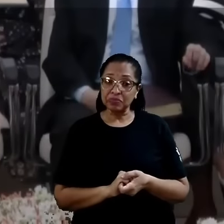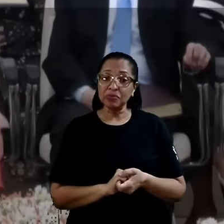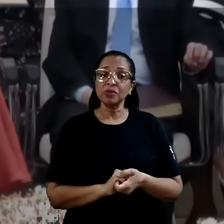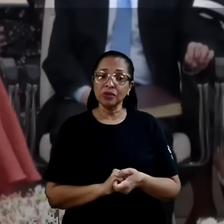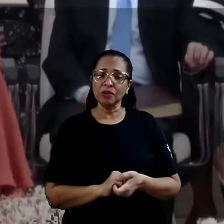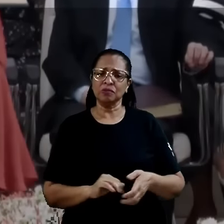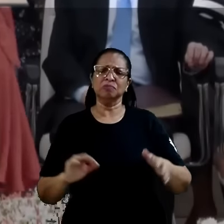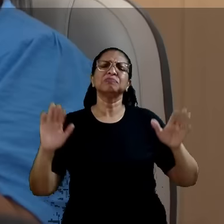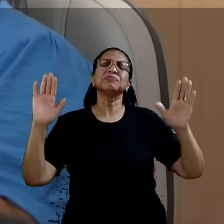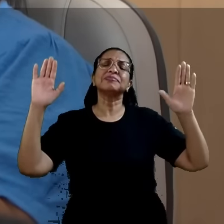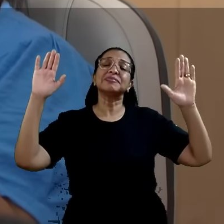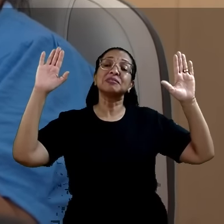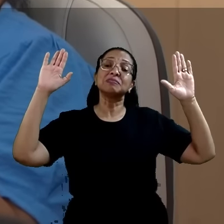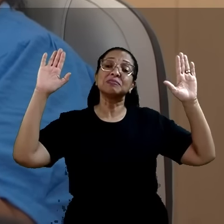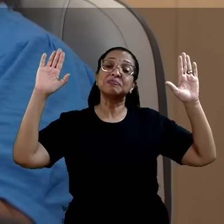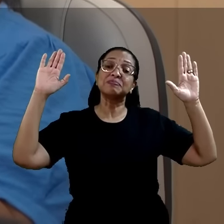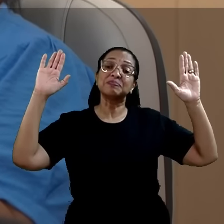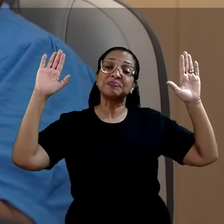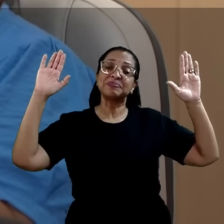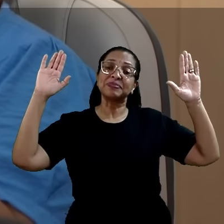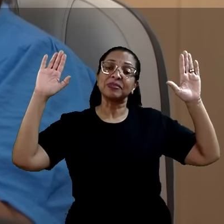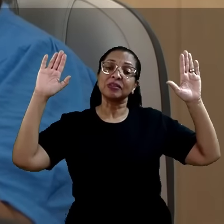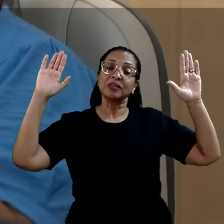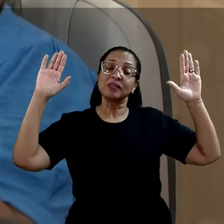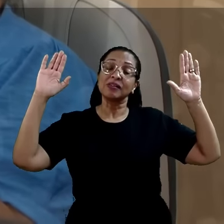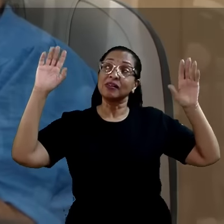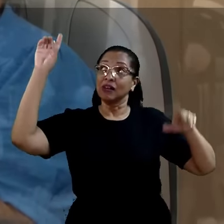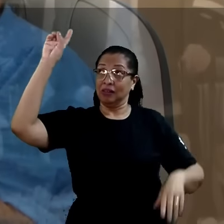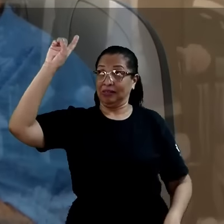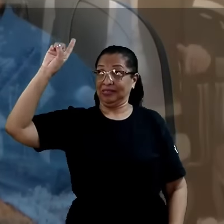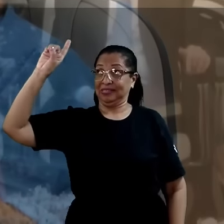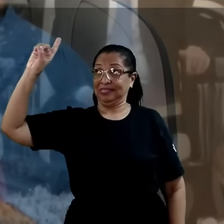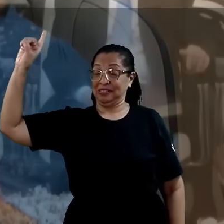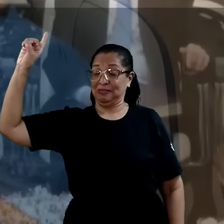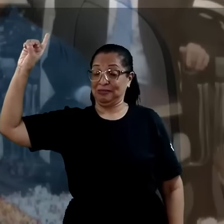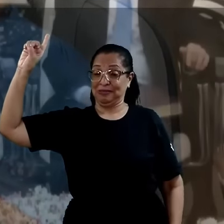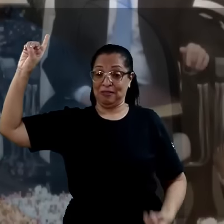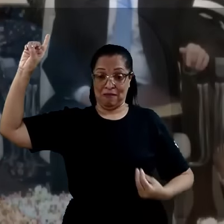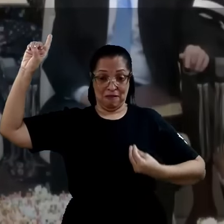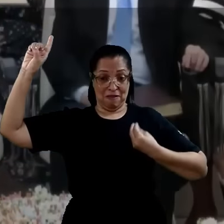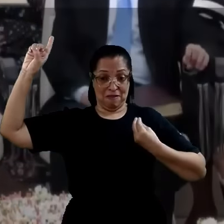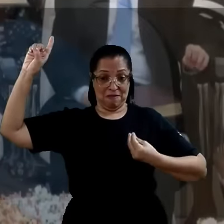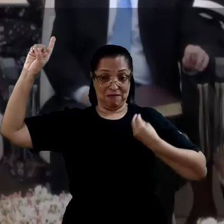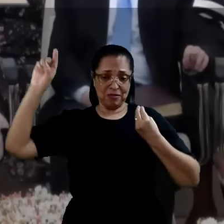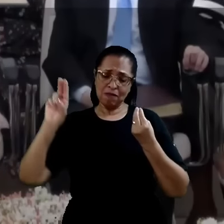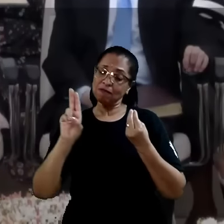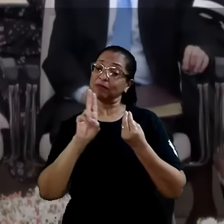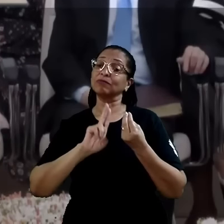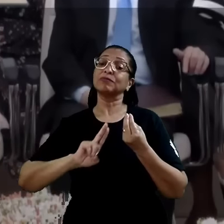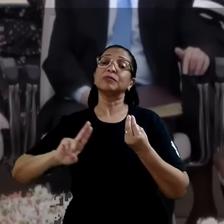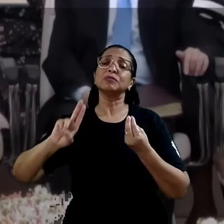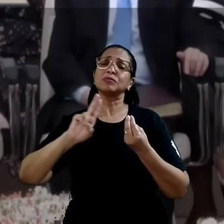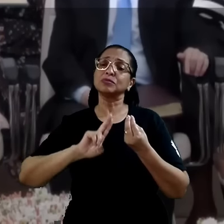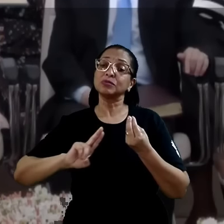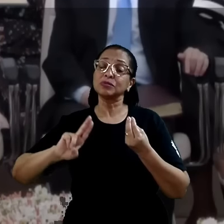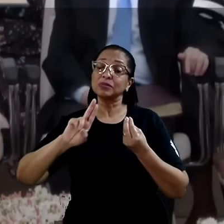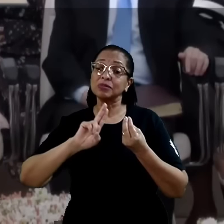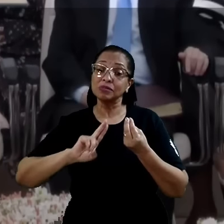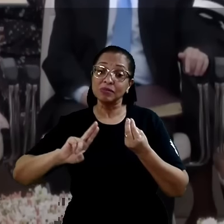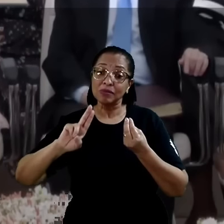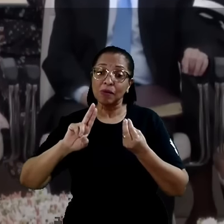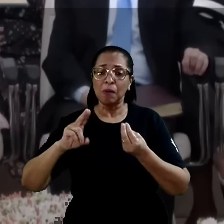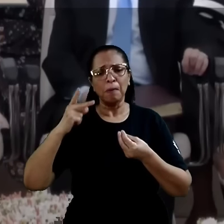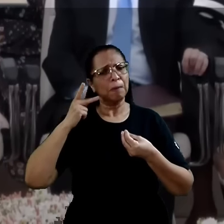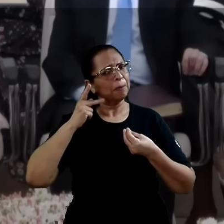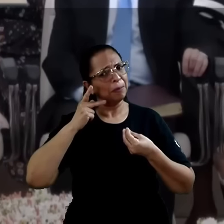profetizando expulsando demônio que que é isso aí ontem eu vi o dom de interpretação de língua na igreja que coisa linda